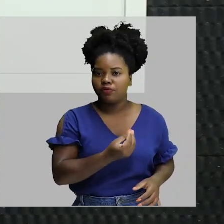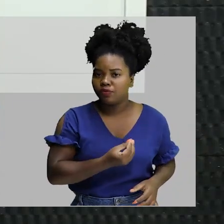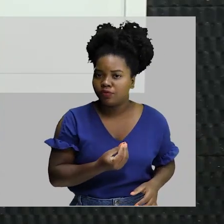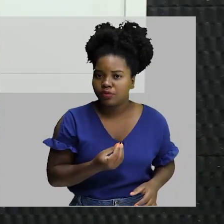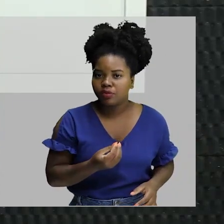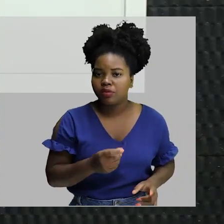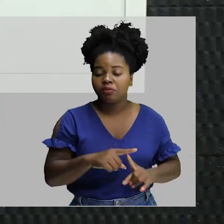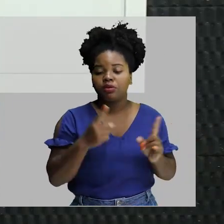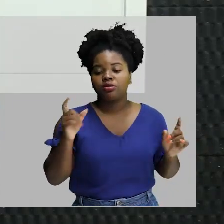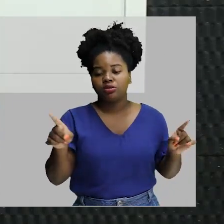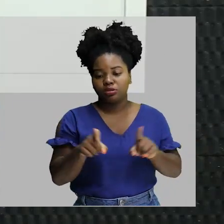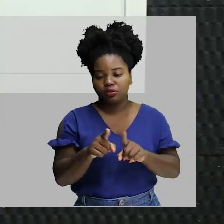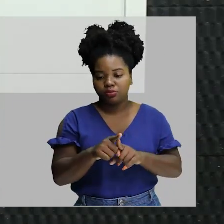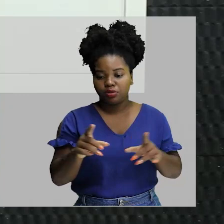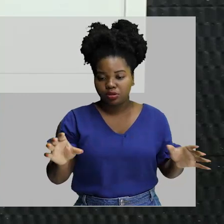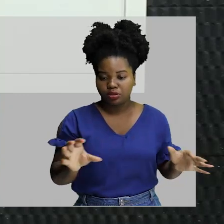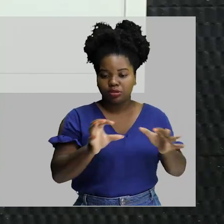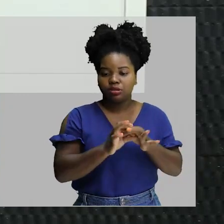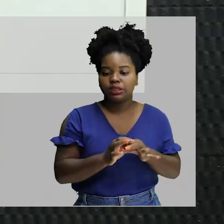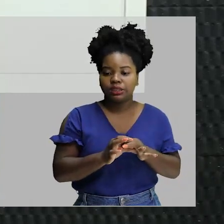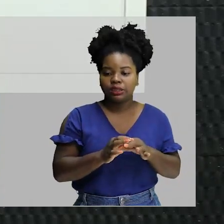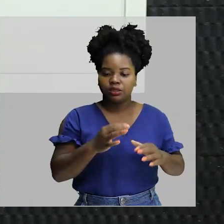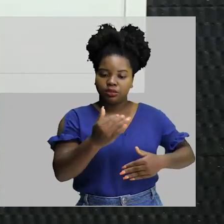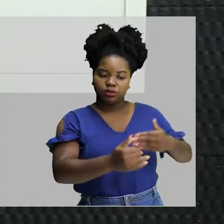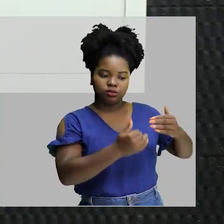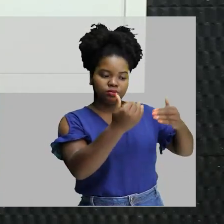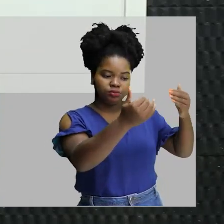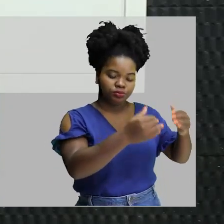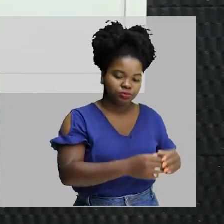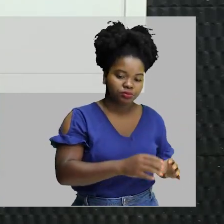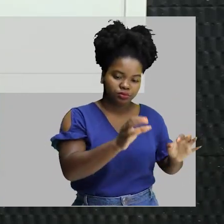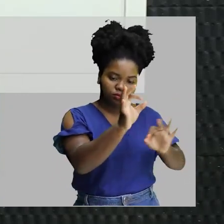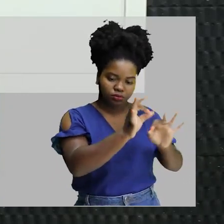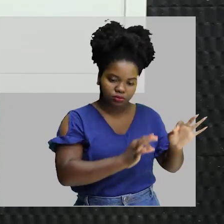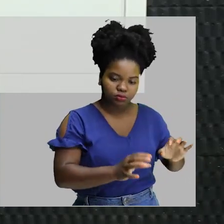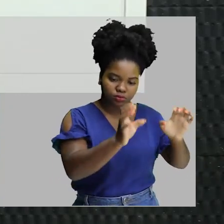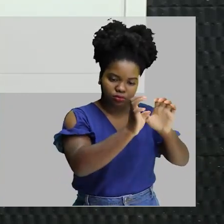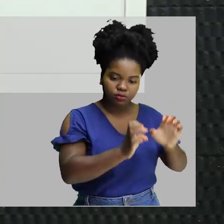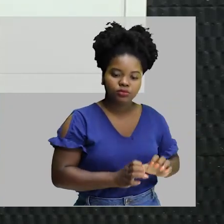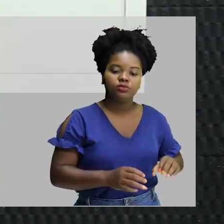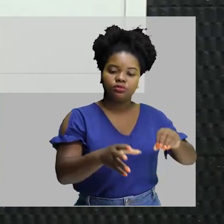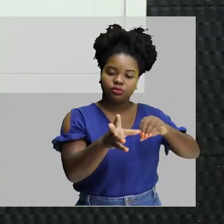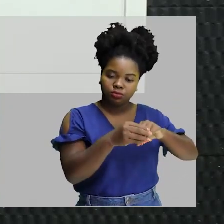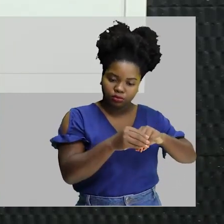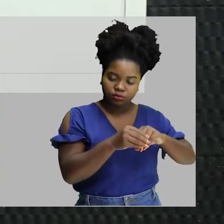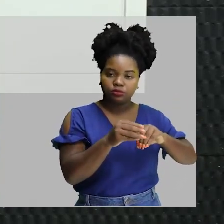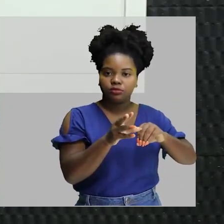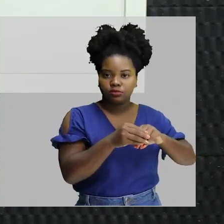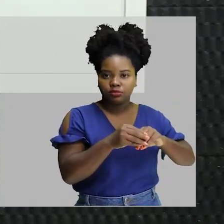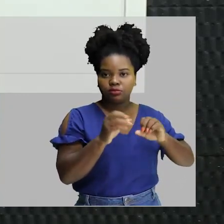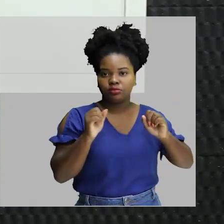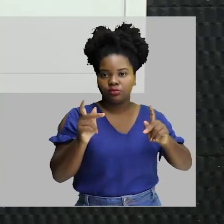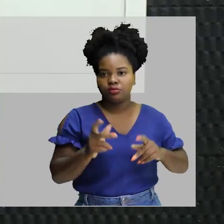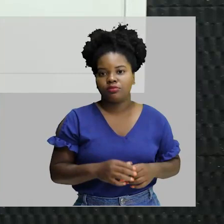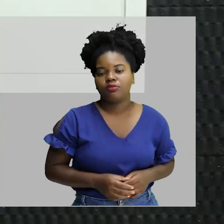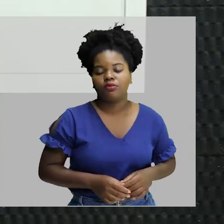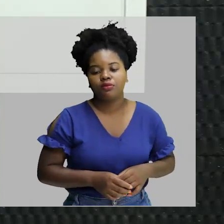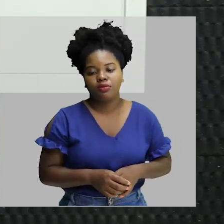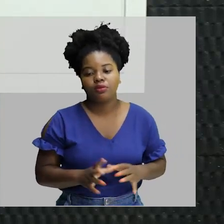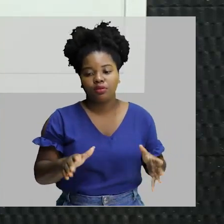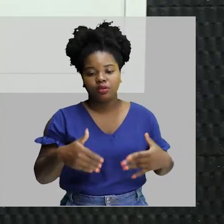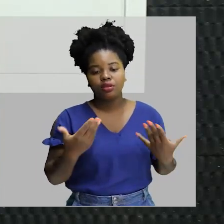está também ligada à construção do próprio conhecimento. Daí a expressão determinismo científico, né? Principalmente utilizado